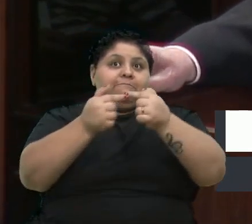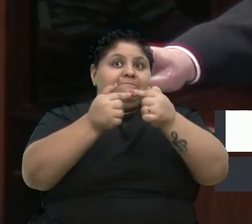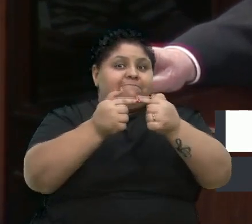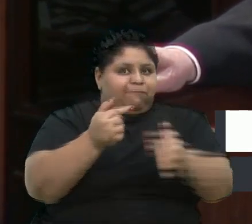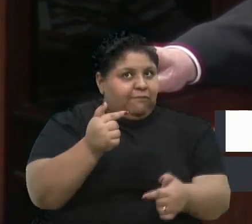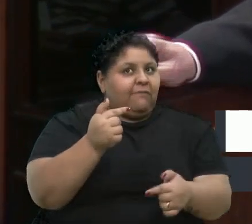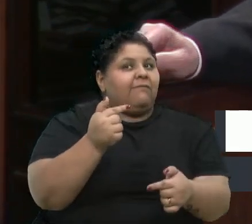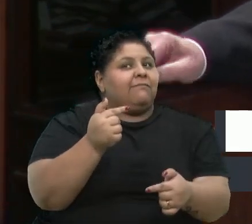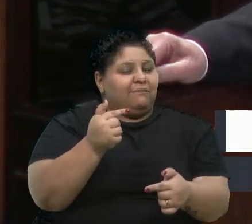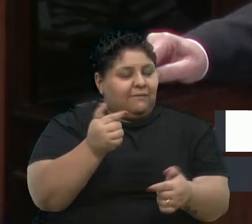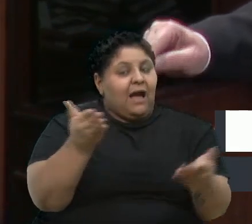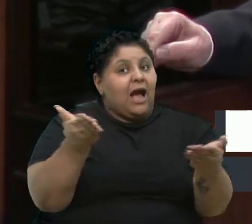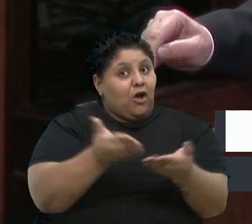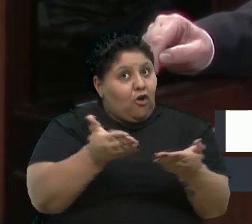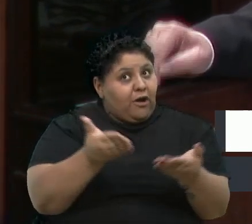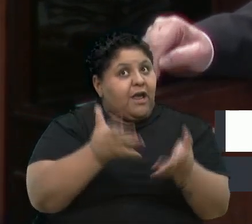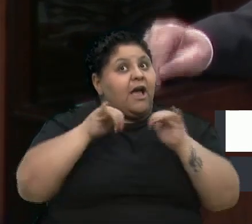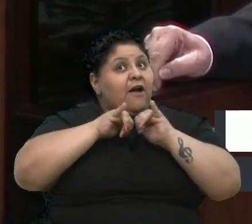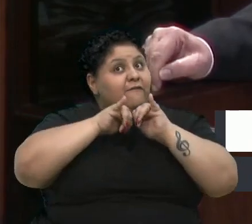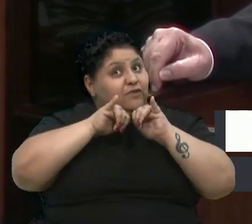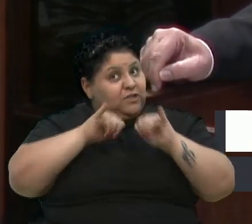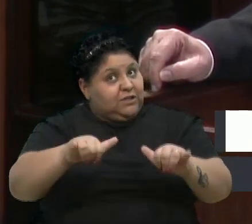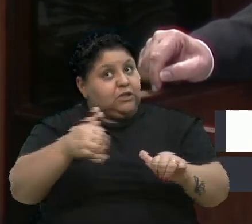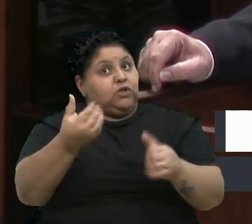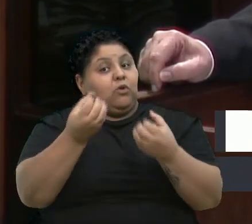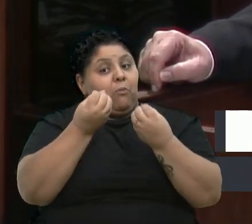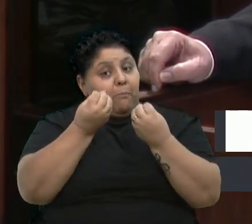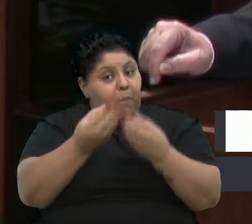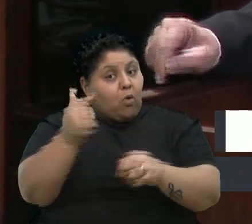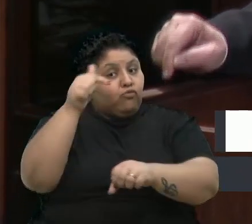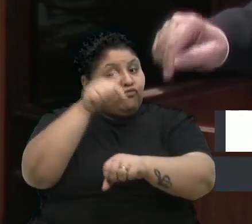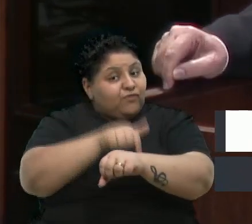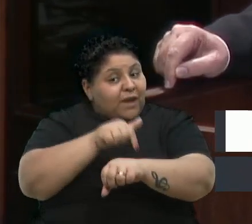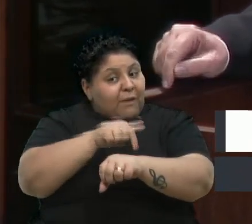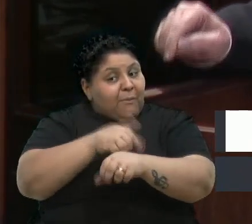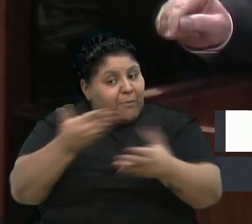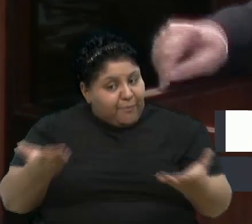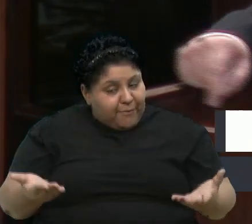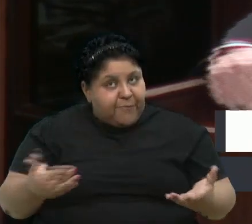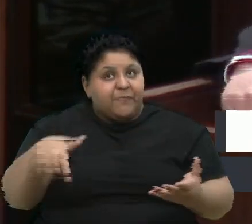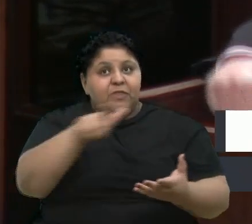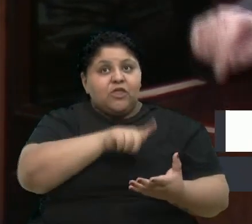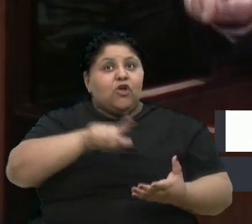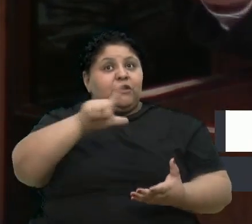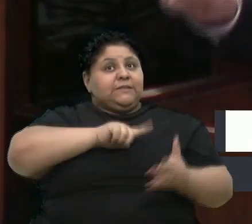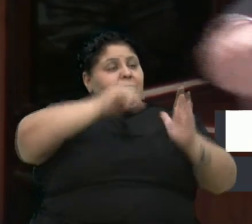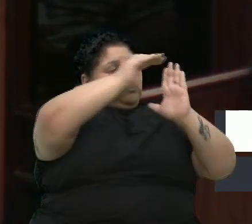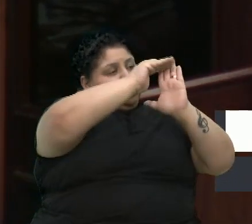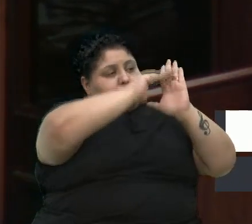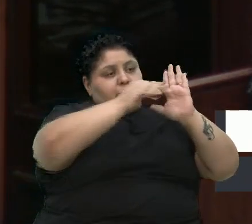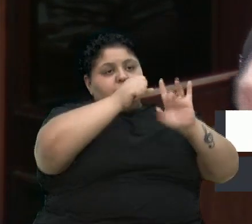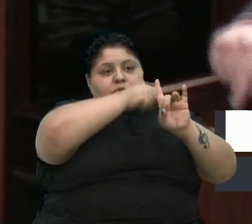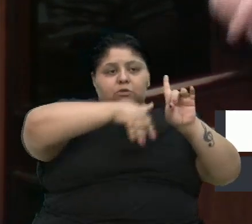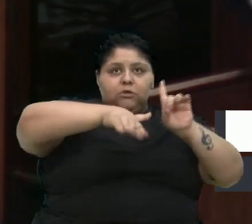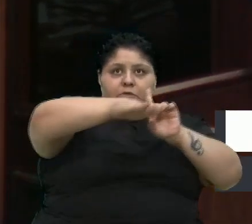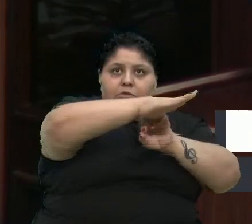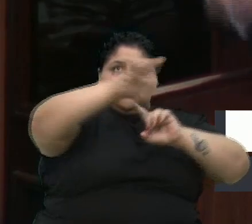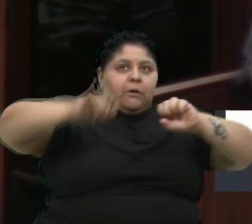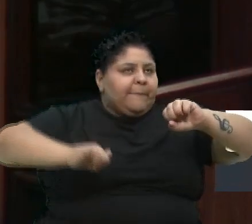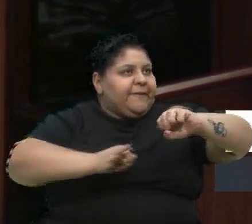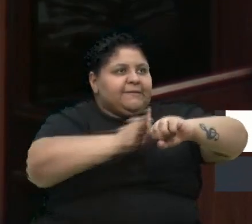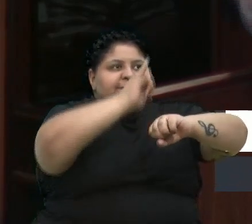maionese. Estou avisando isso há um bom tempo. Por mais que a gente tenha programas sociais, passagem aérea por 200